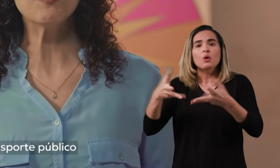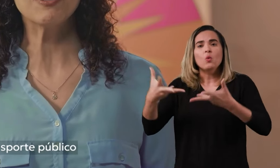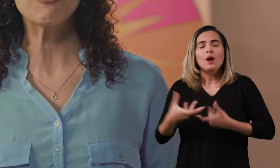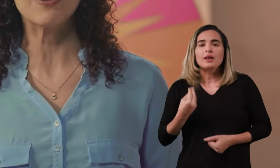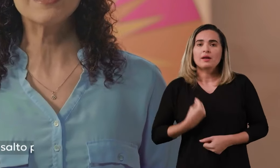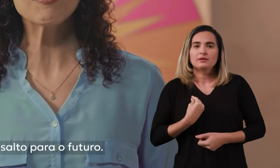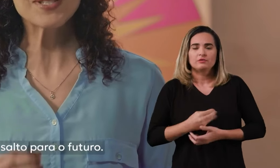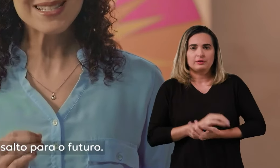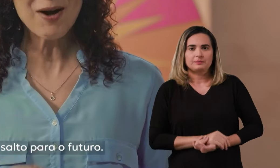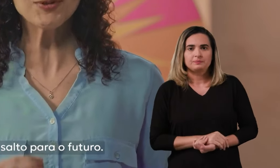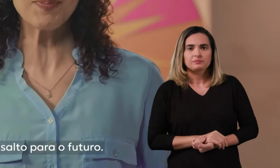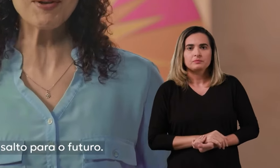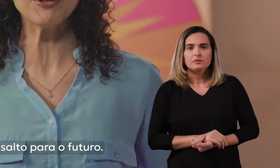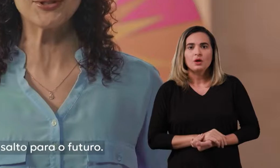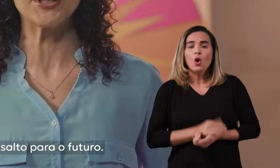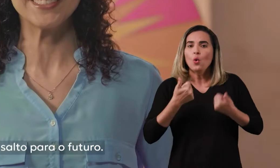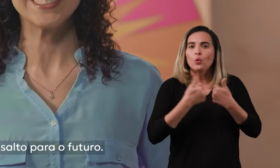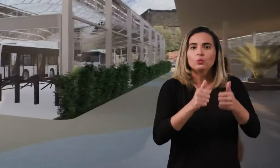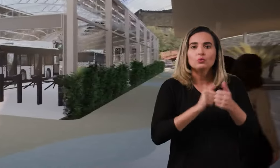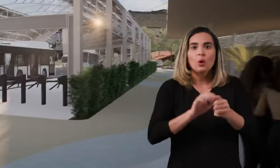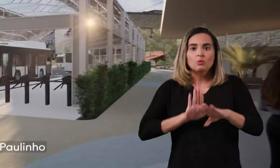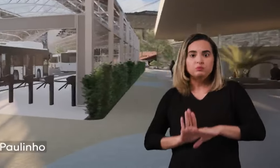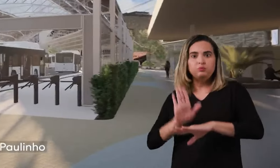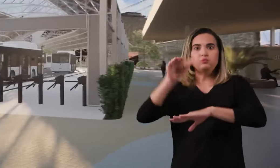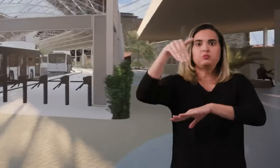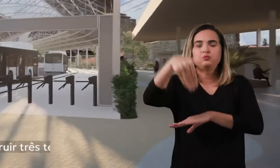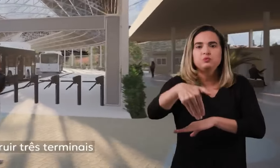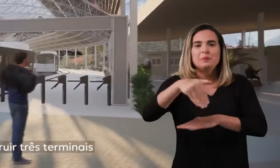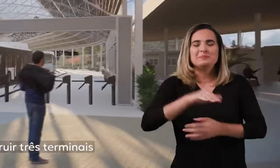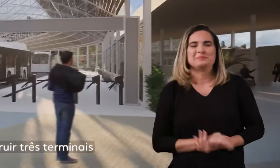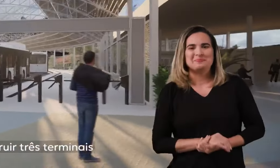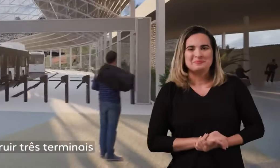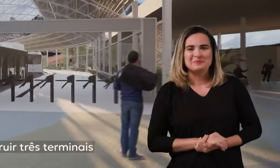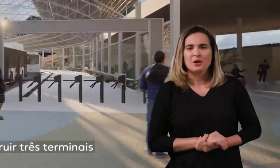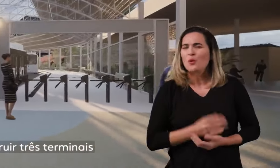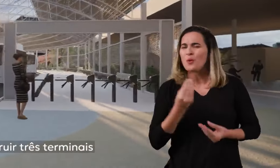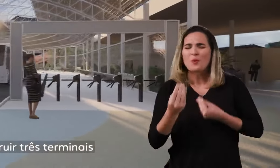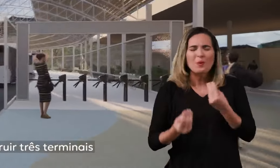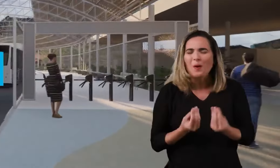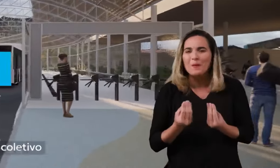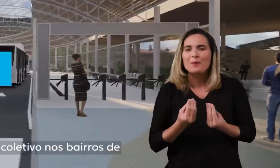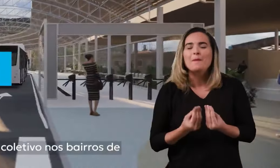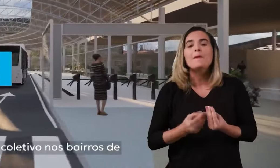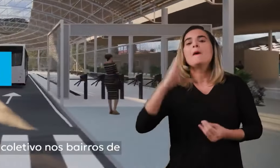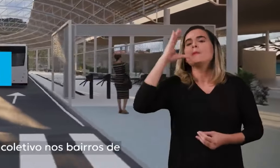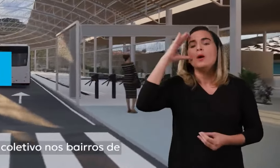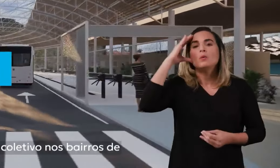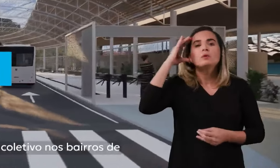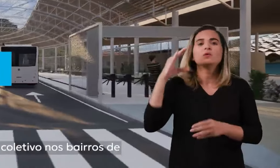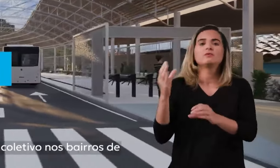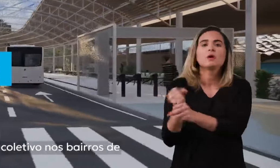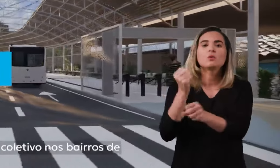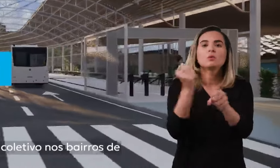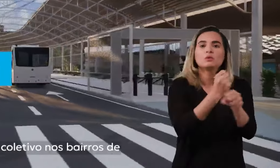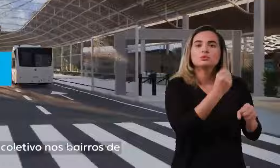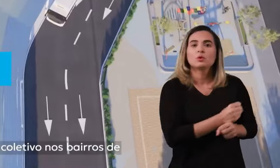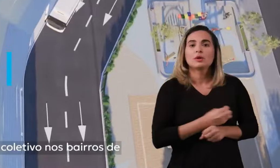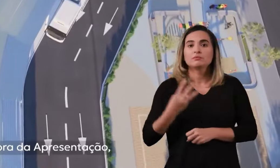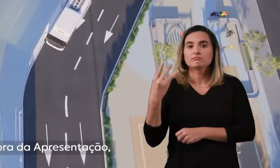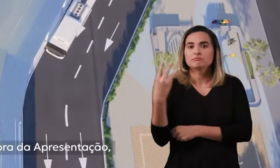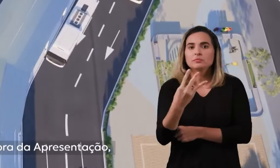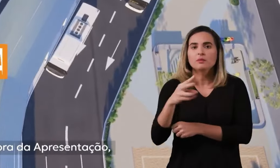transporte público vai dar um salto para o futuro. Paulinho vai construir 3 terminais de transporte coletivo nos